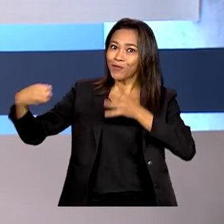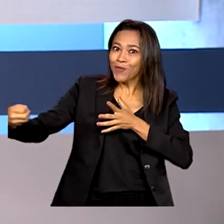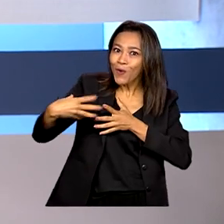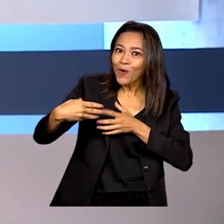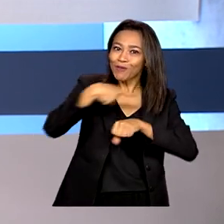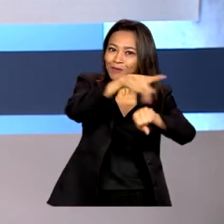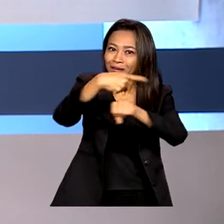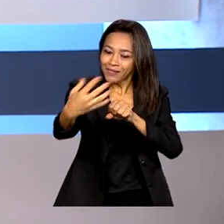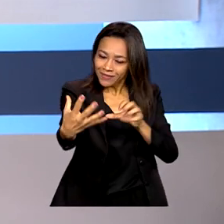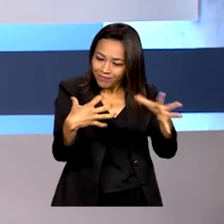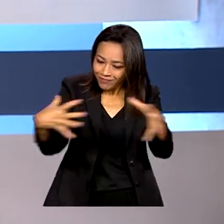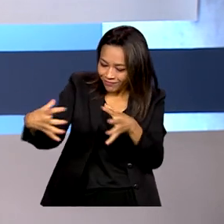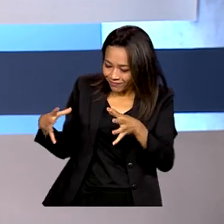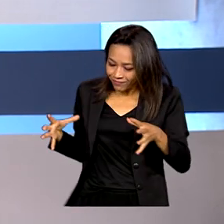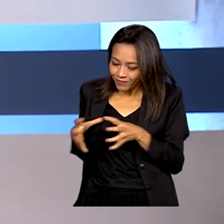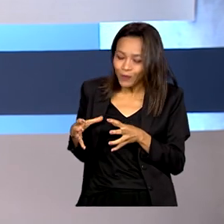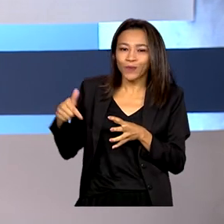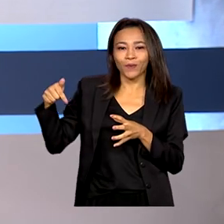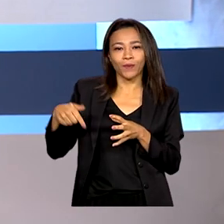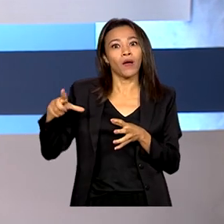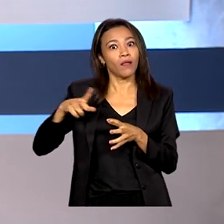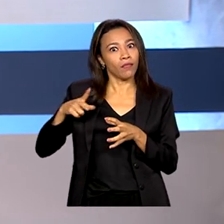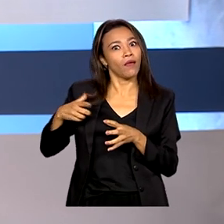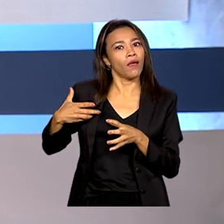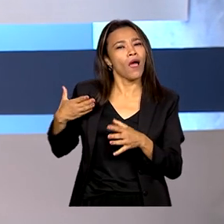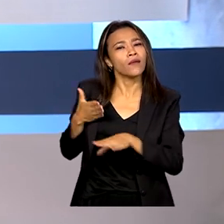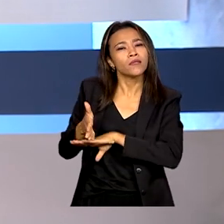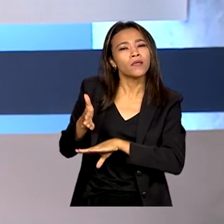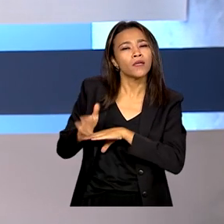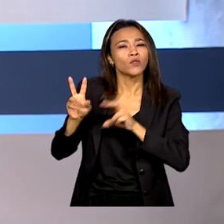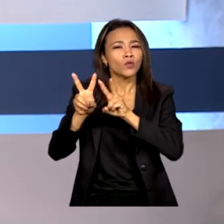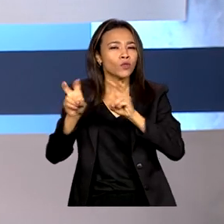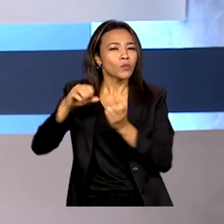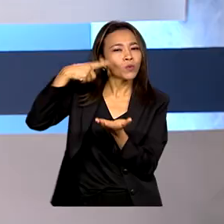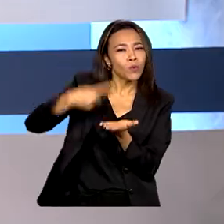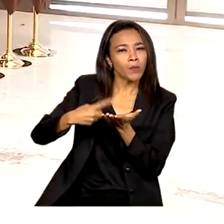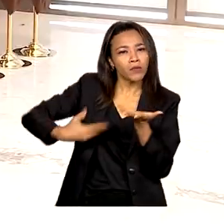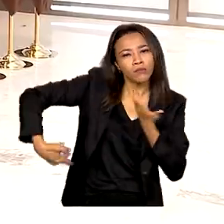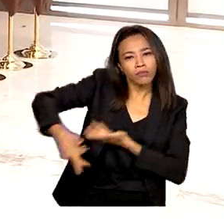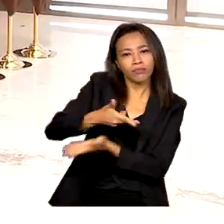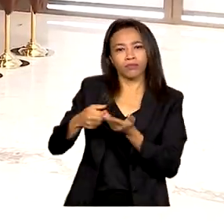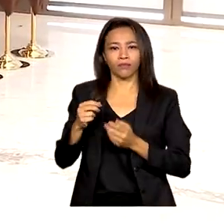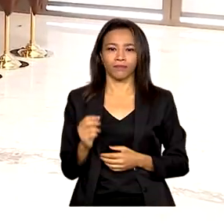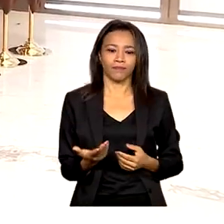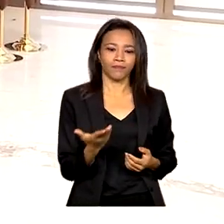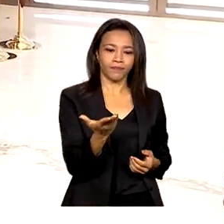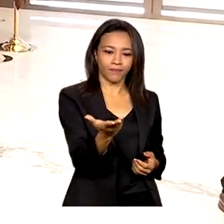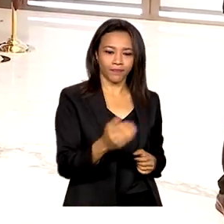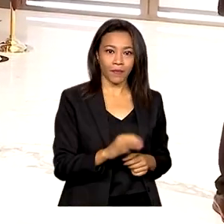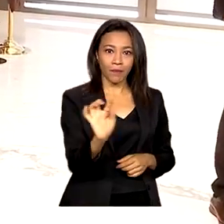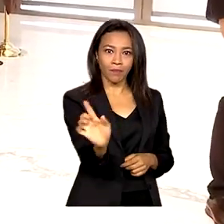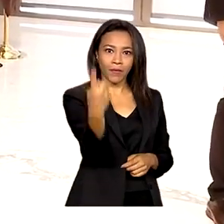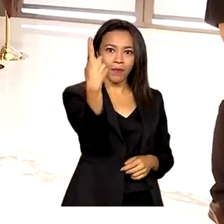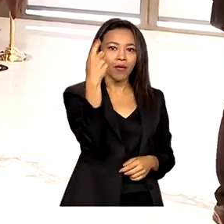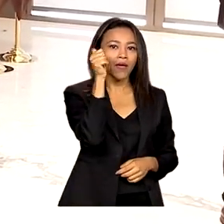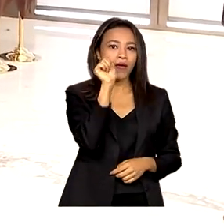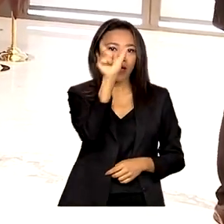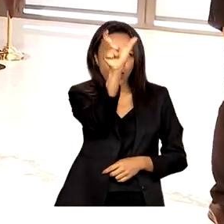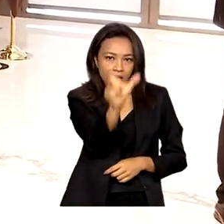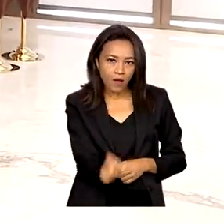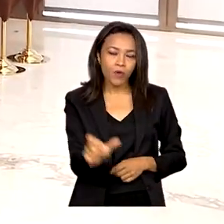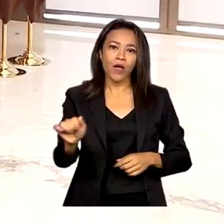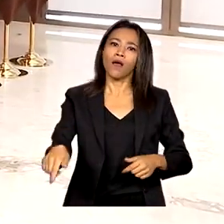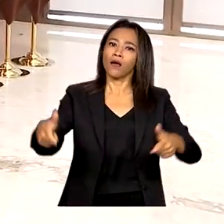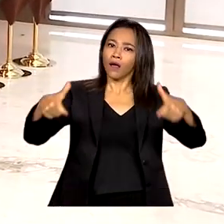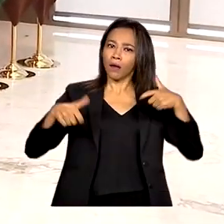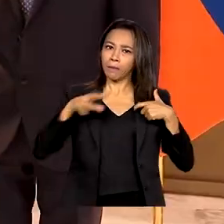bloco econômico, que agora terão acesso a acordos econômicos multilaterais. Primeira mulher a assumir a presidência